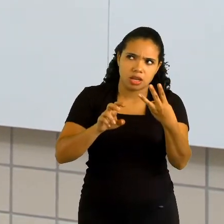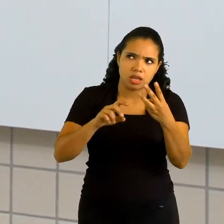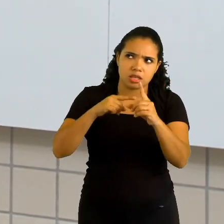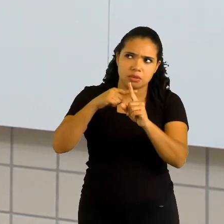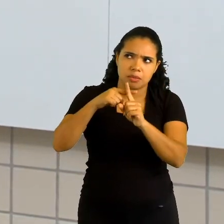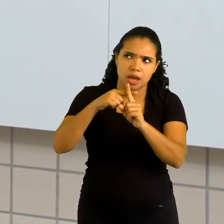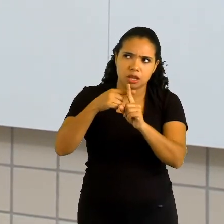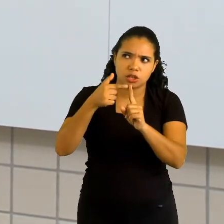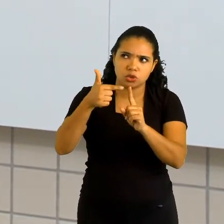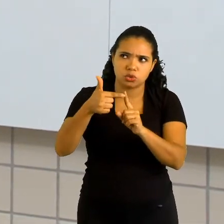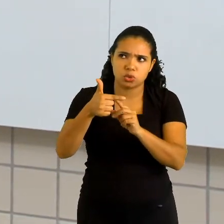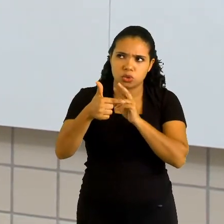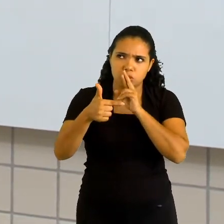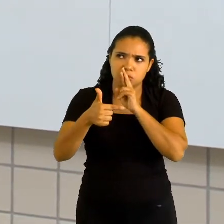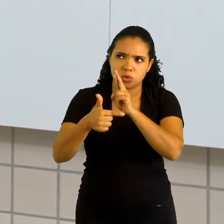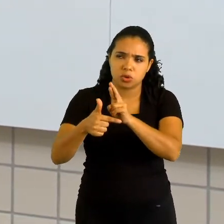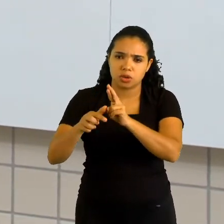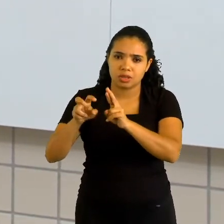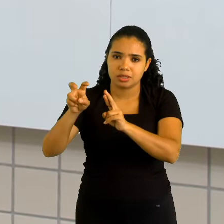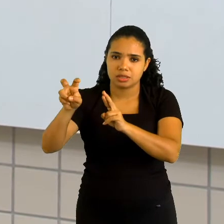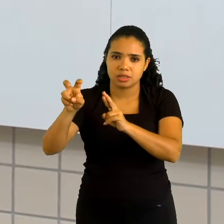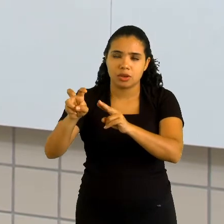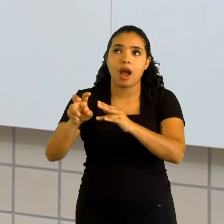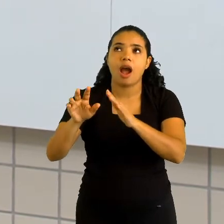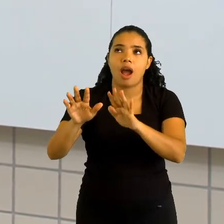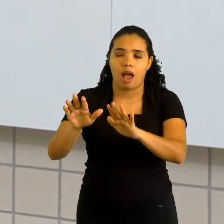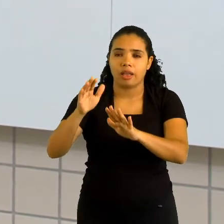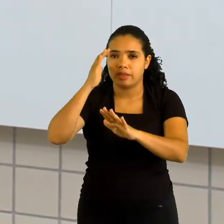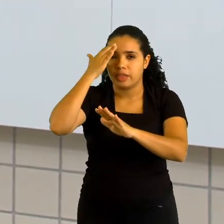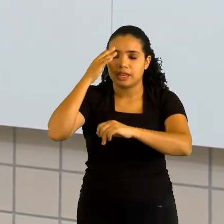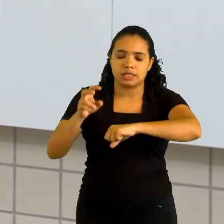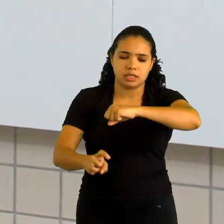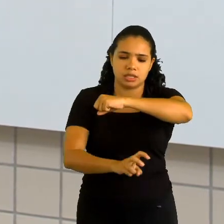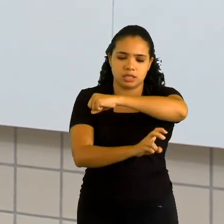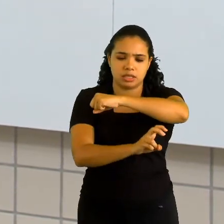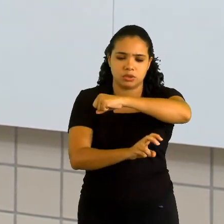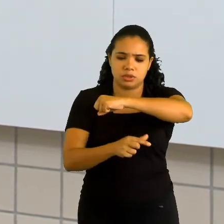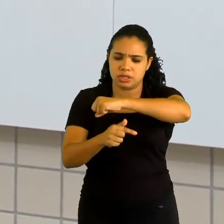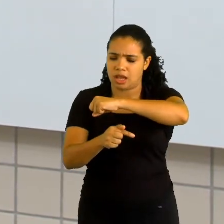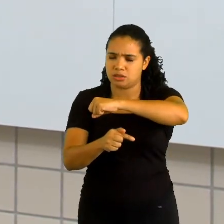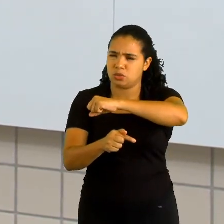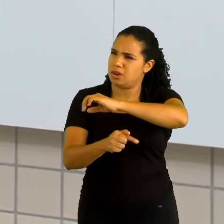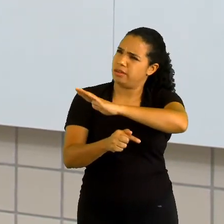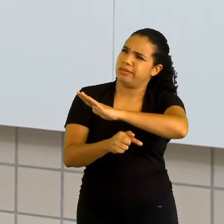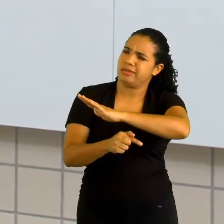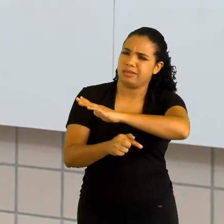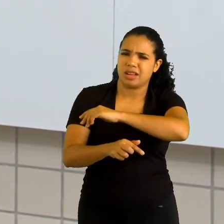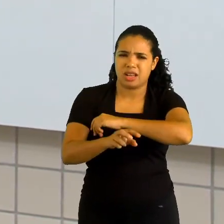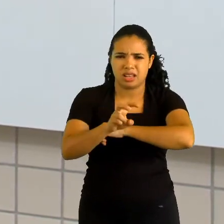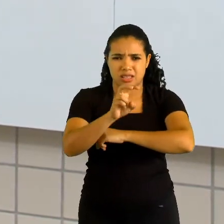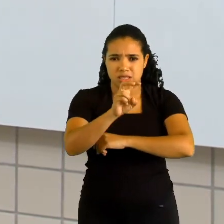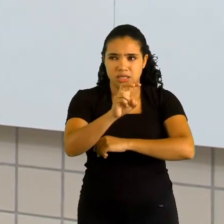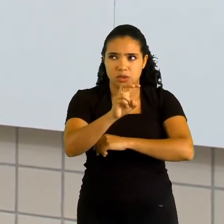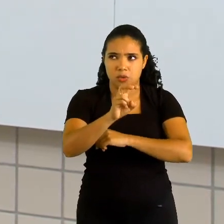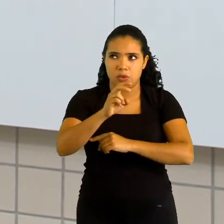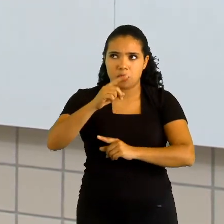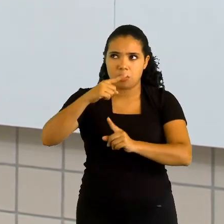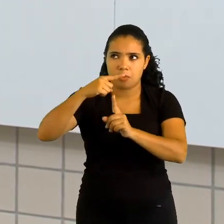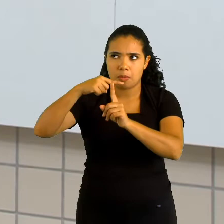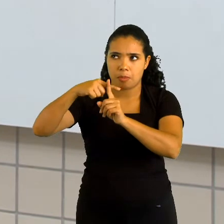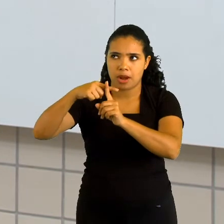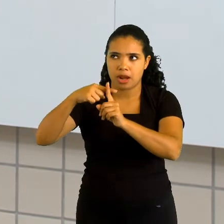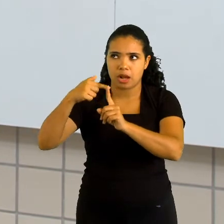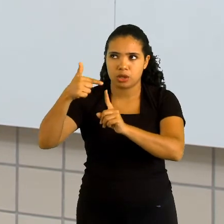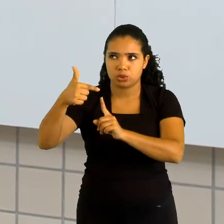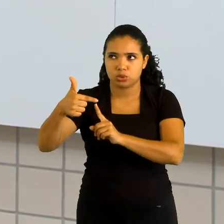ela começa em 5. O próximo, lembra que a diferença tem que ser de 5, né? O espaço entre eles tem que ser de 5. O